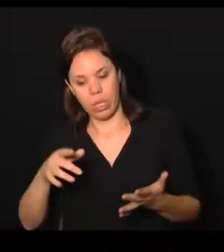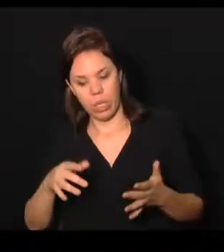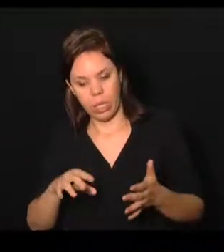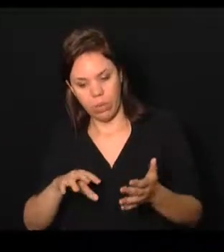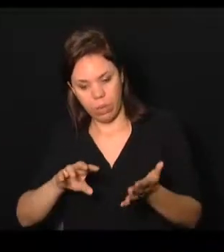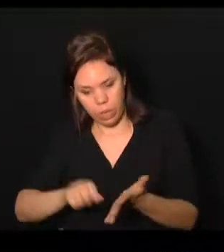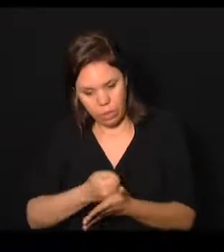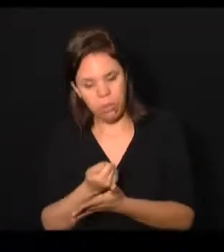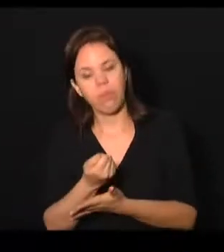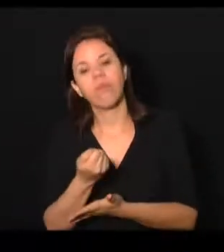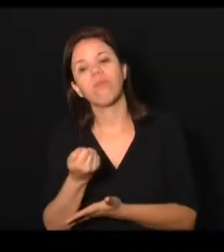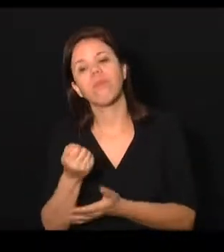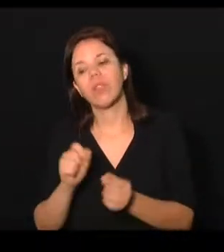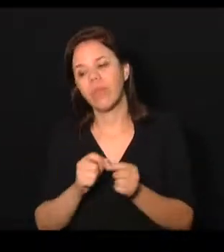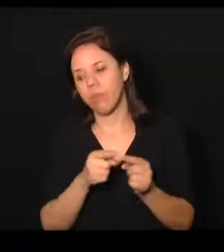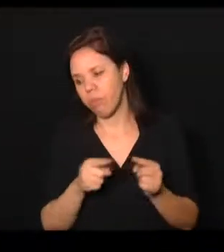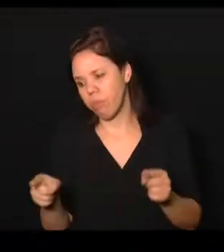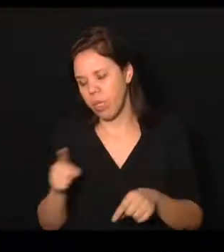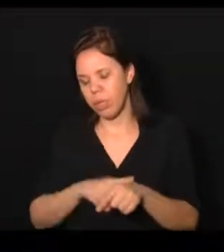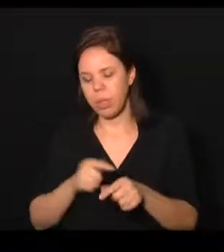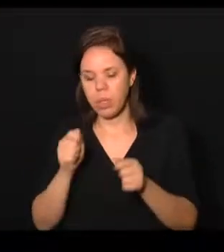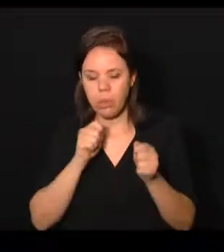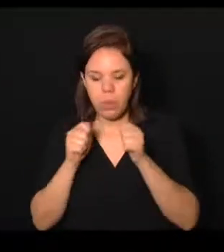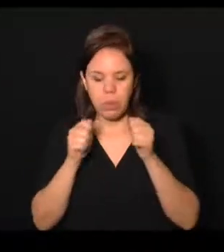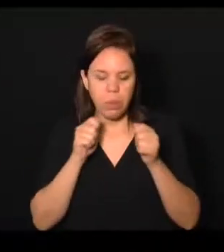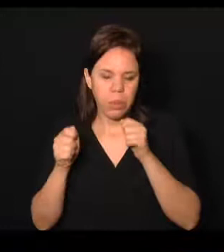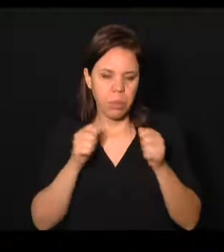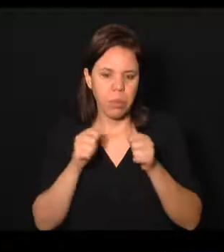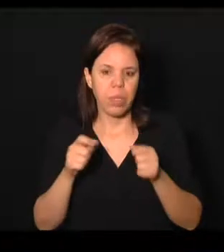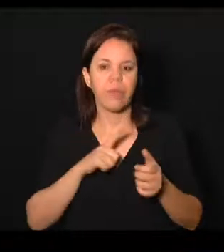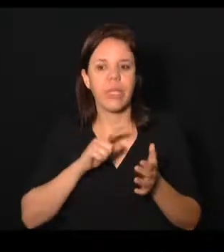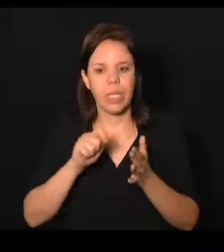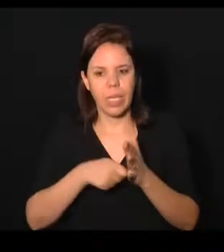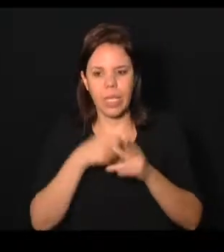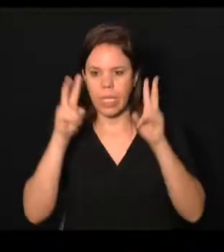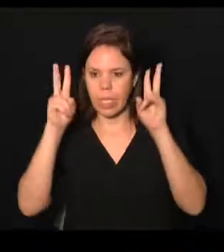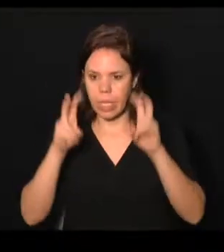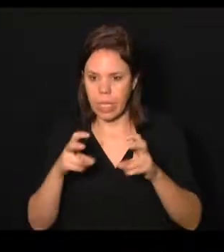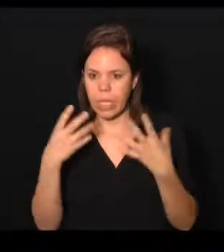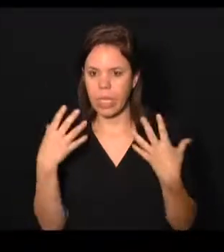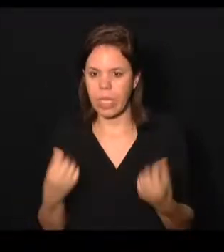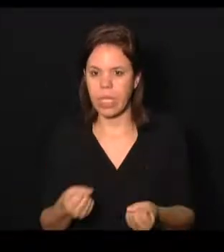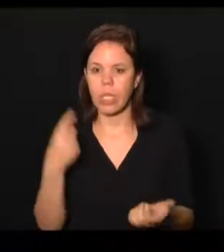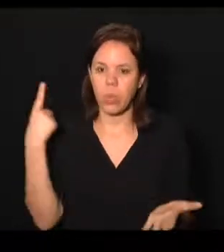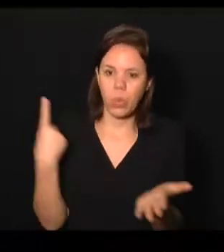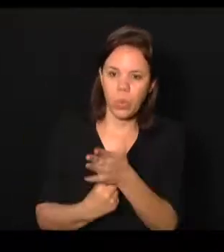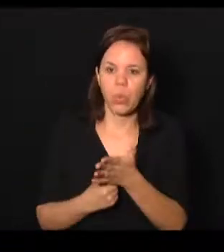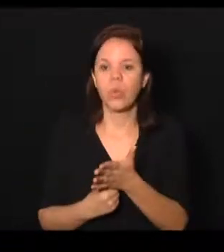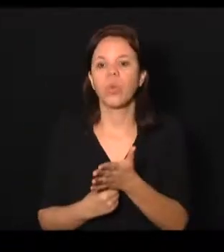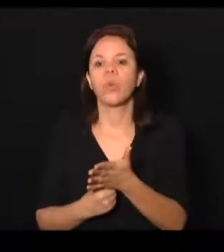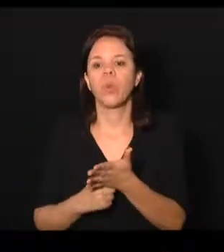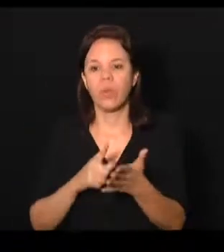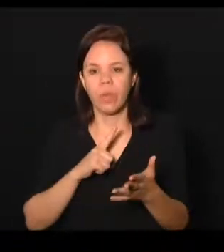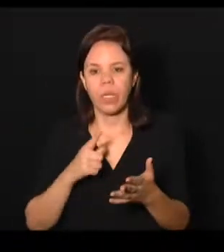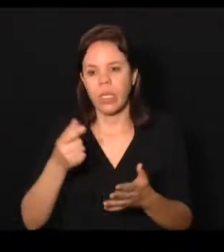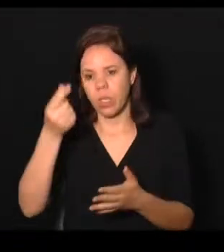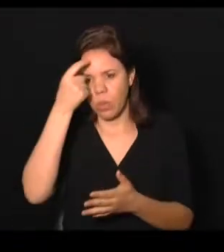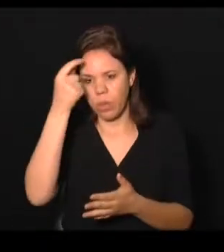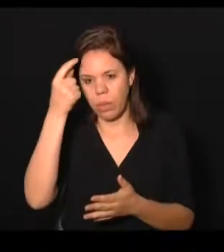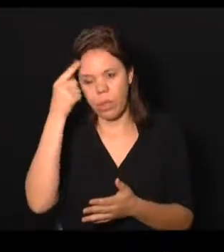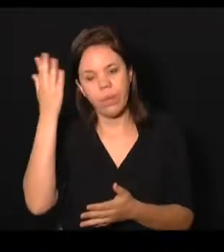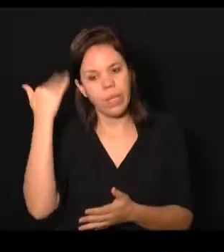aí, durante a triagem clínica, você assina um termo de consentimento informado, que nada mais é do que você